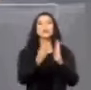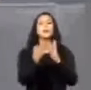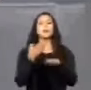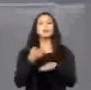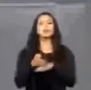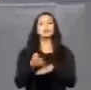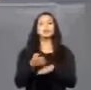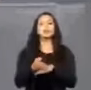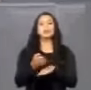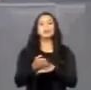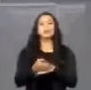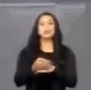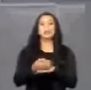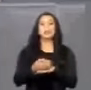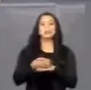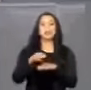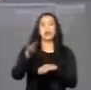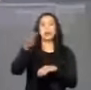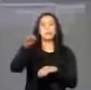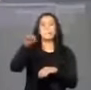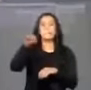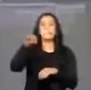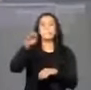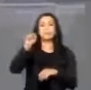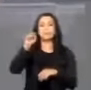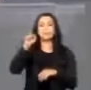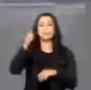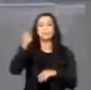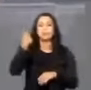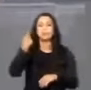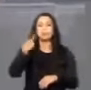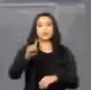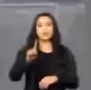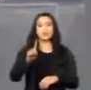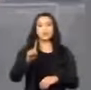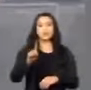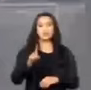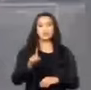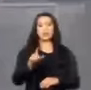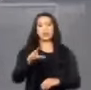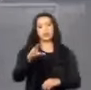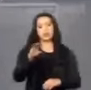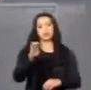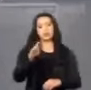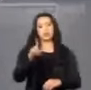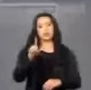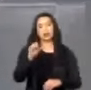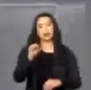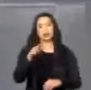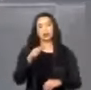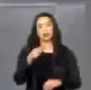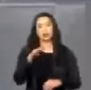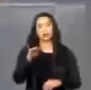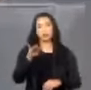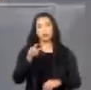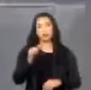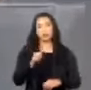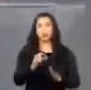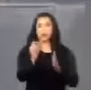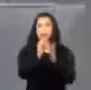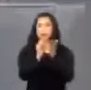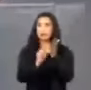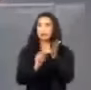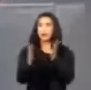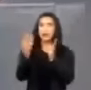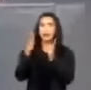as missões do triângulo muito bonitas escritas lá pelo pelo decano pelo sentimento misto e eu criei aqui porque talita